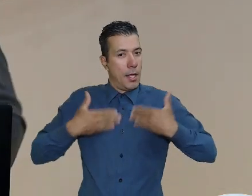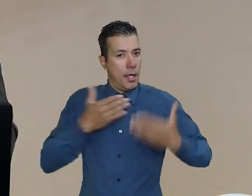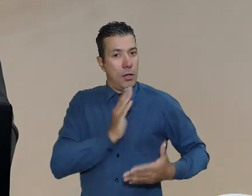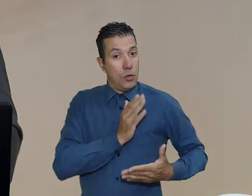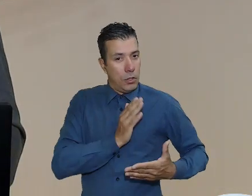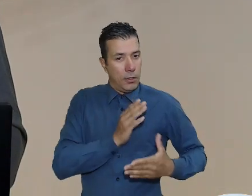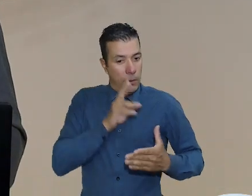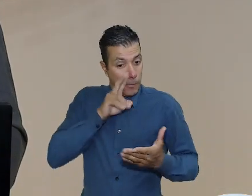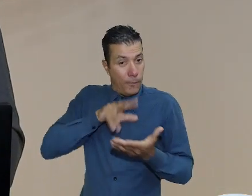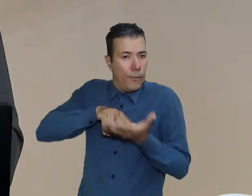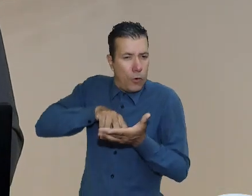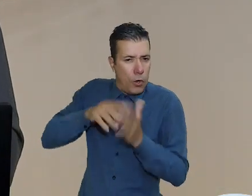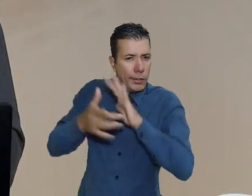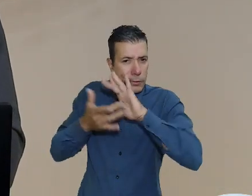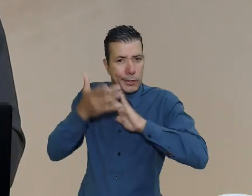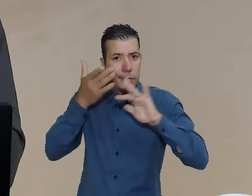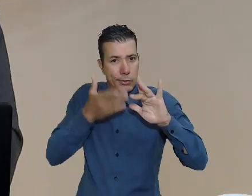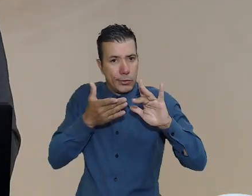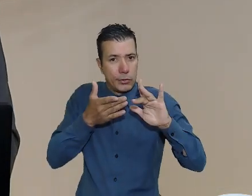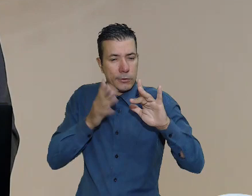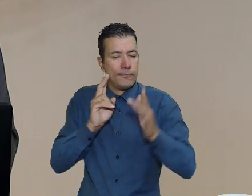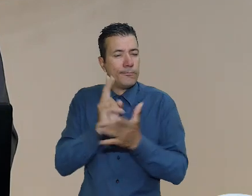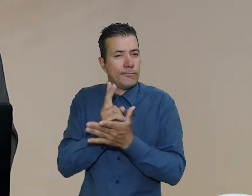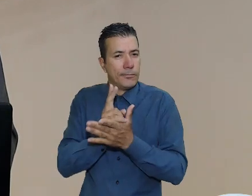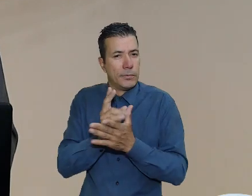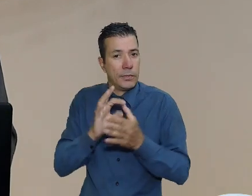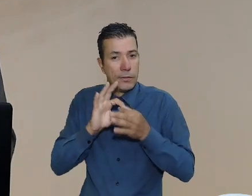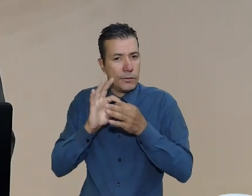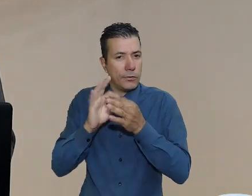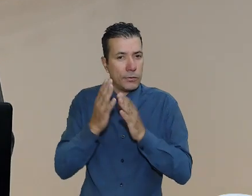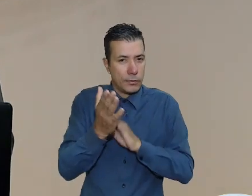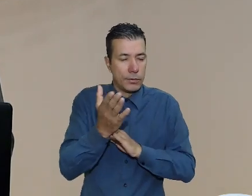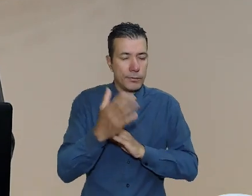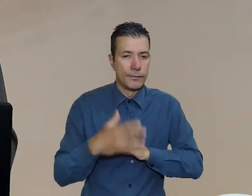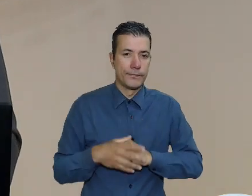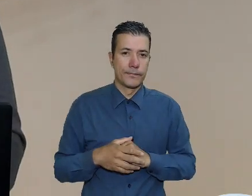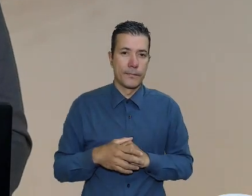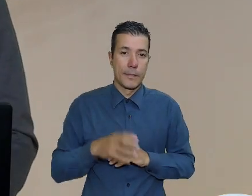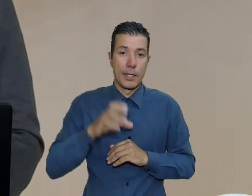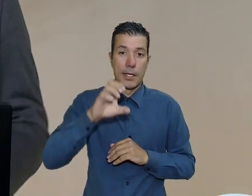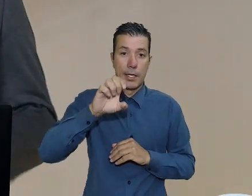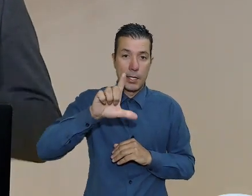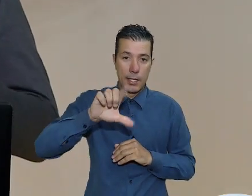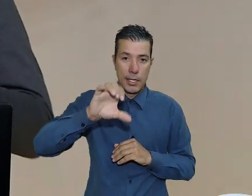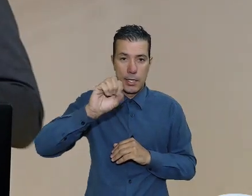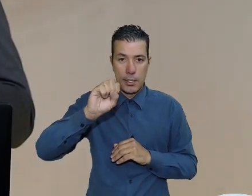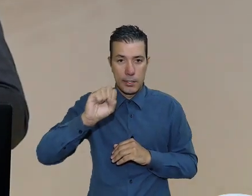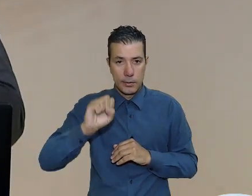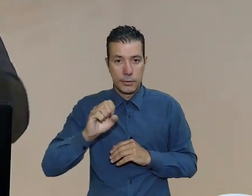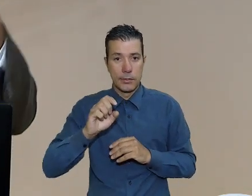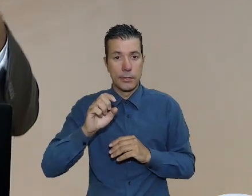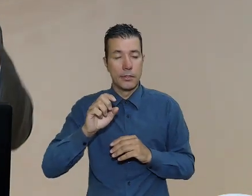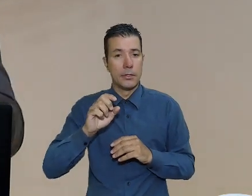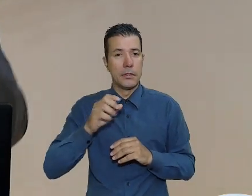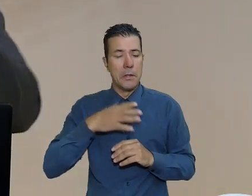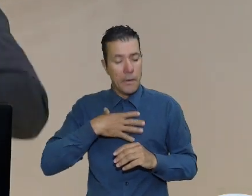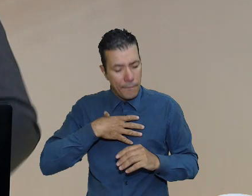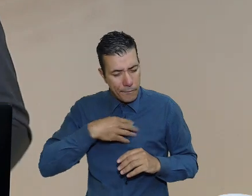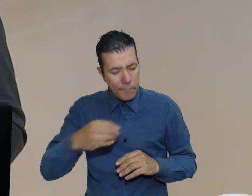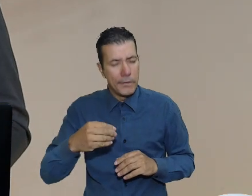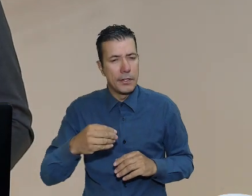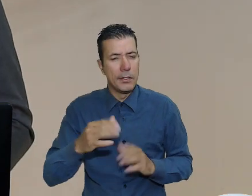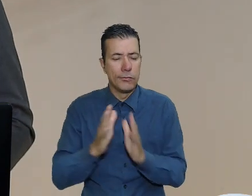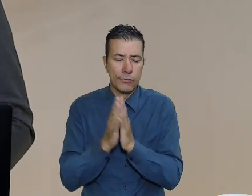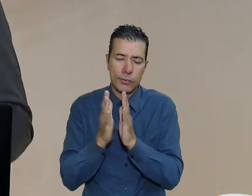fortaleça em Jesus e Ele há de ser com todos vocês. Elias Pereira disse assim: peço oração pelos meus filhos